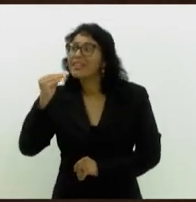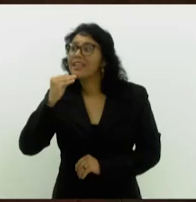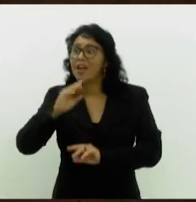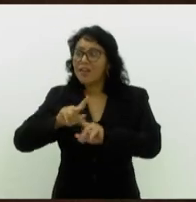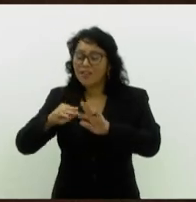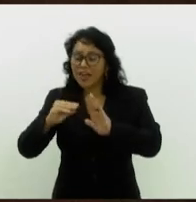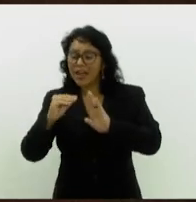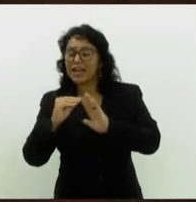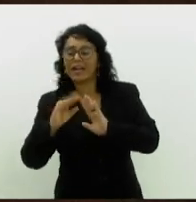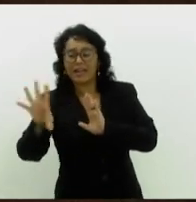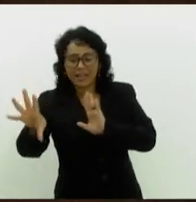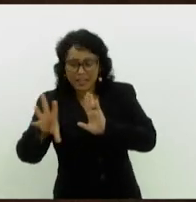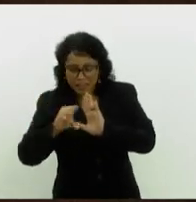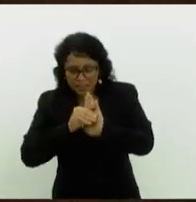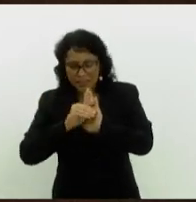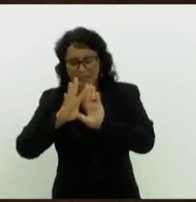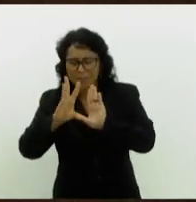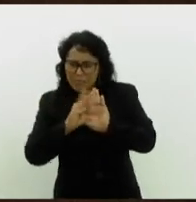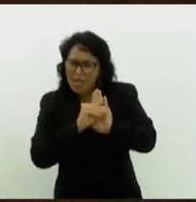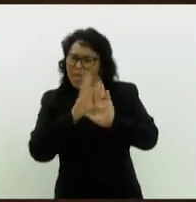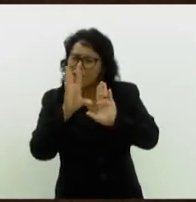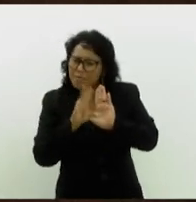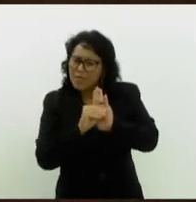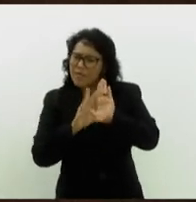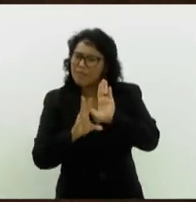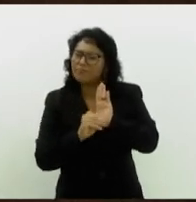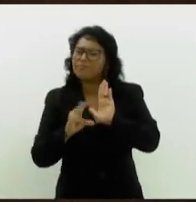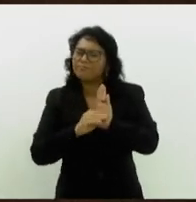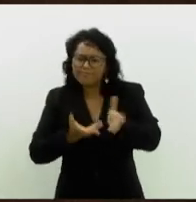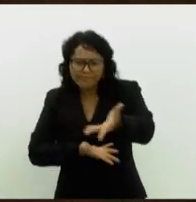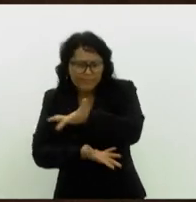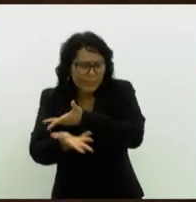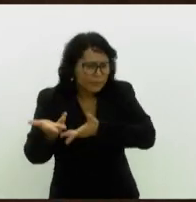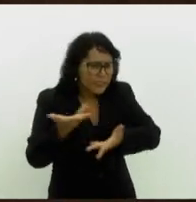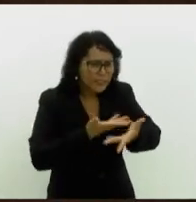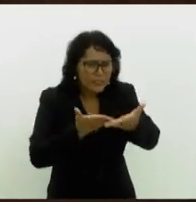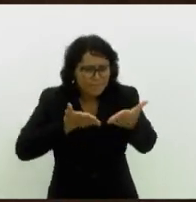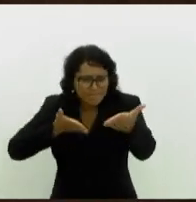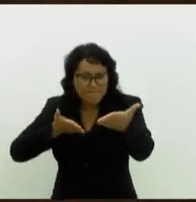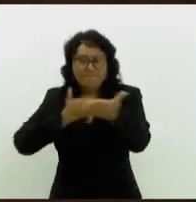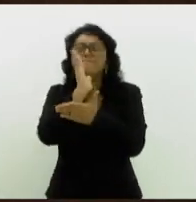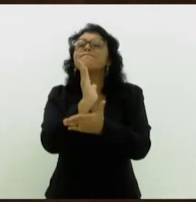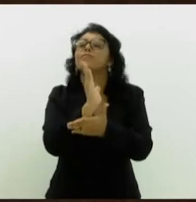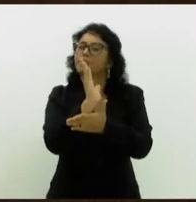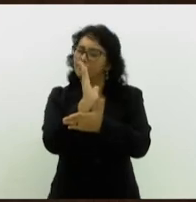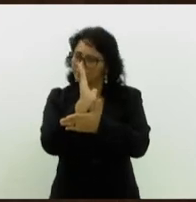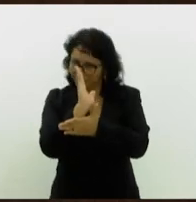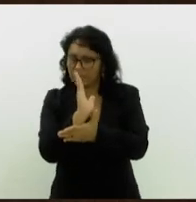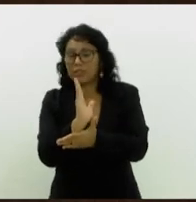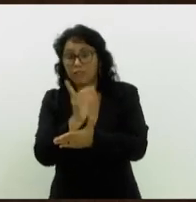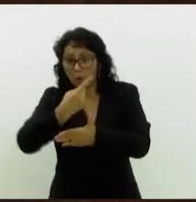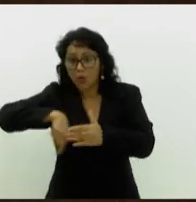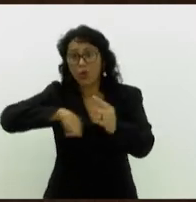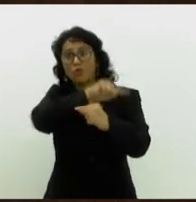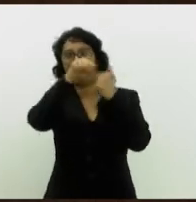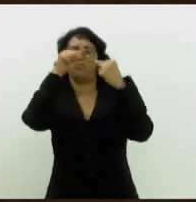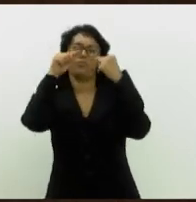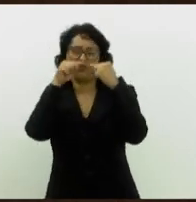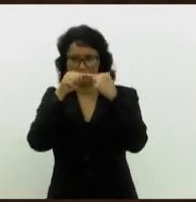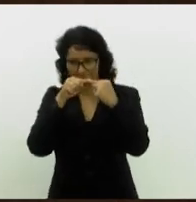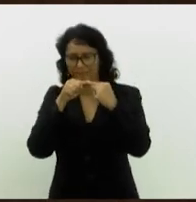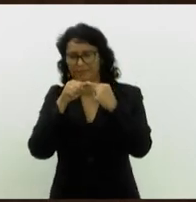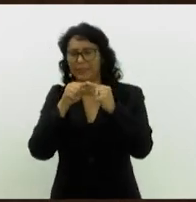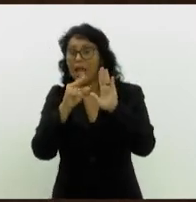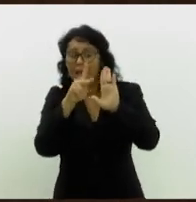fizeram o projeto ser mais fácil de transitar e ser depois sancionado que é o nosso objetivo esse